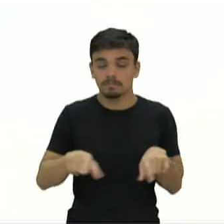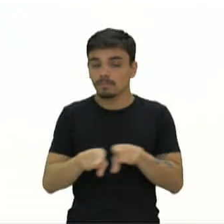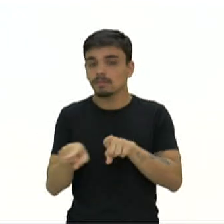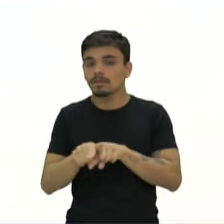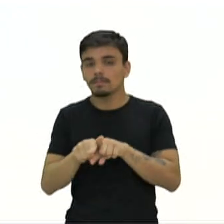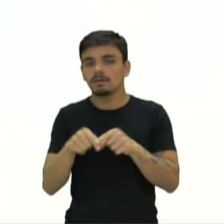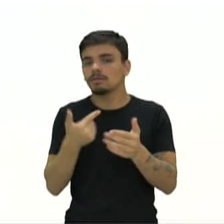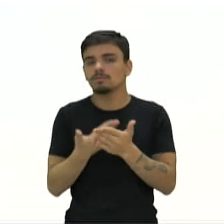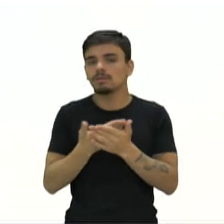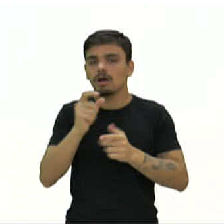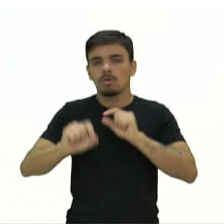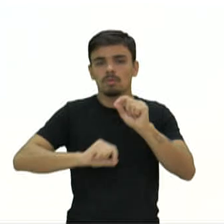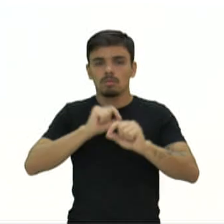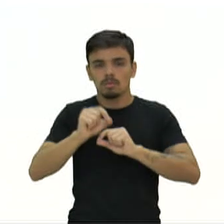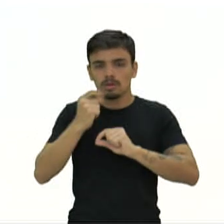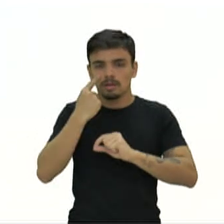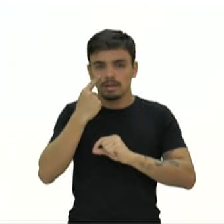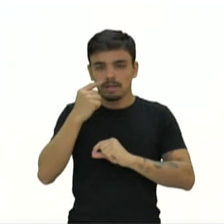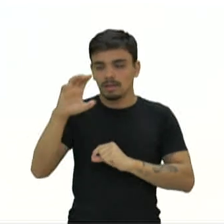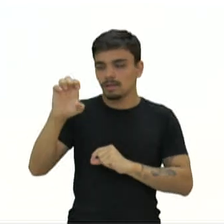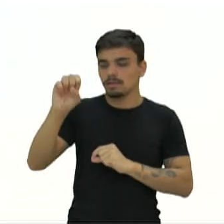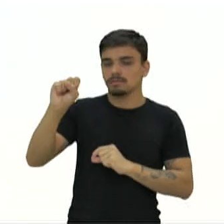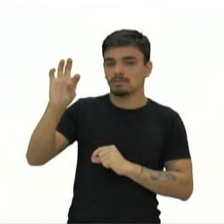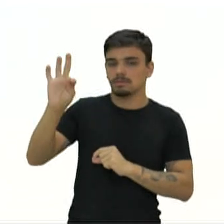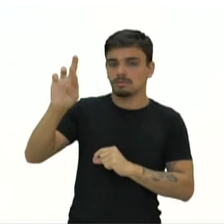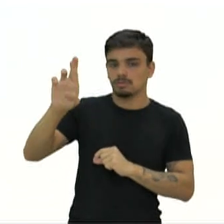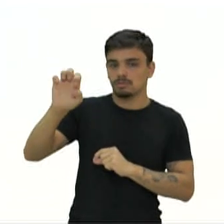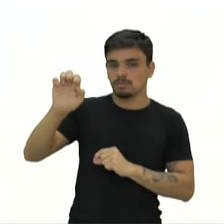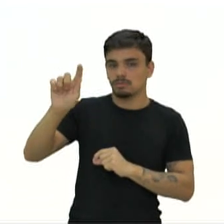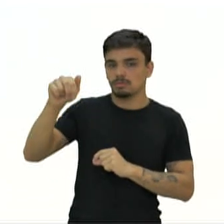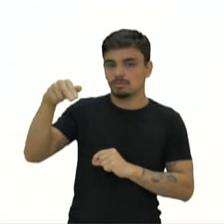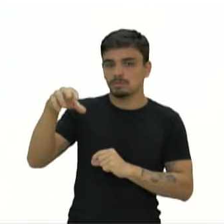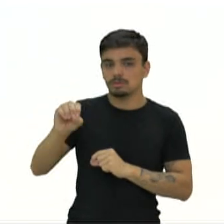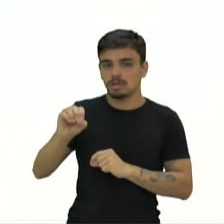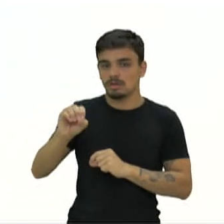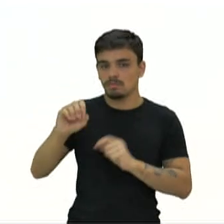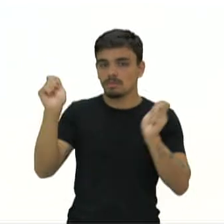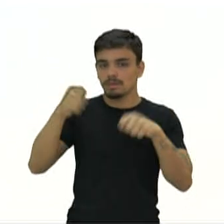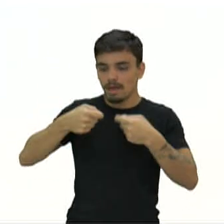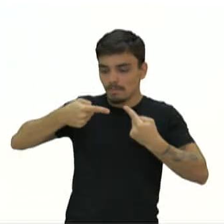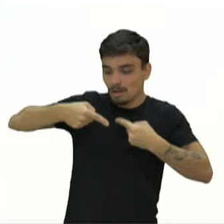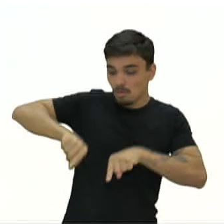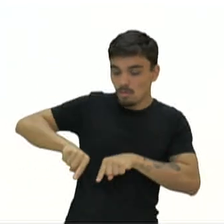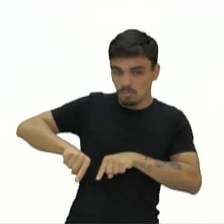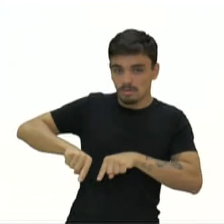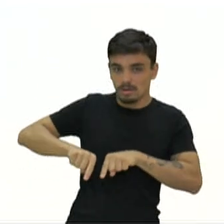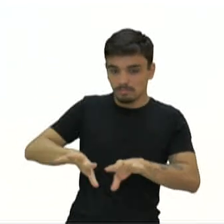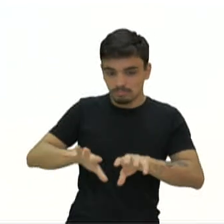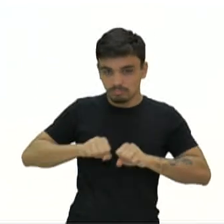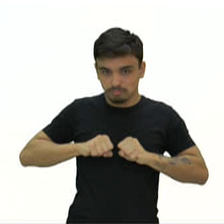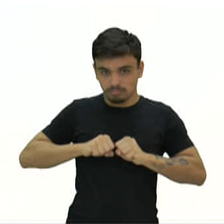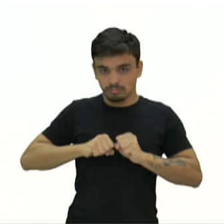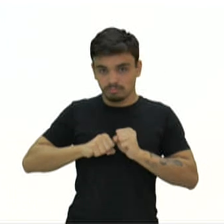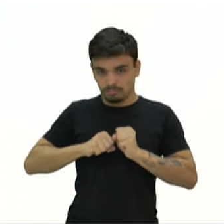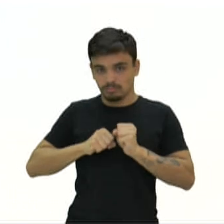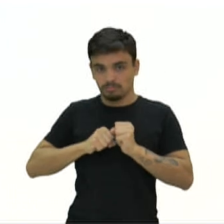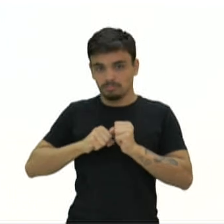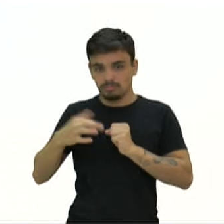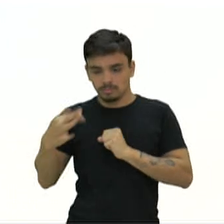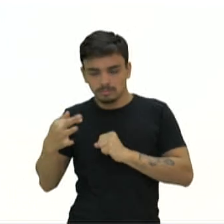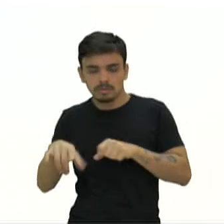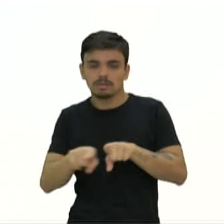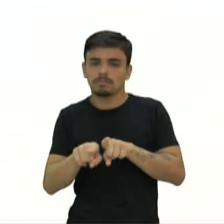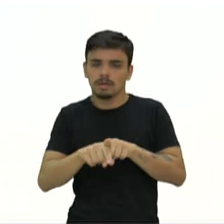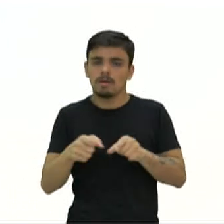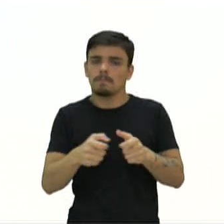que os estrogênios eles podem agir contra a infecção. Na maioria dos países, os dados